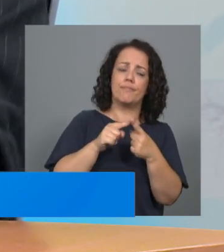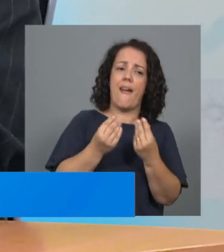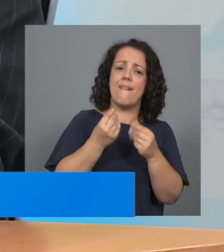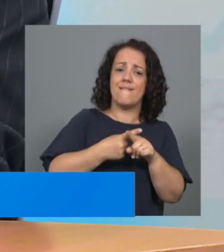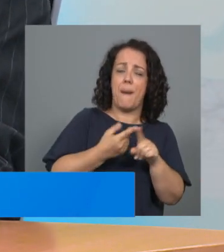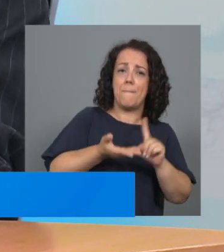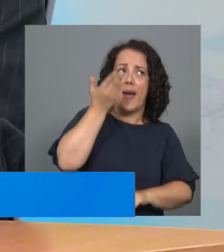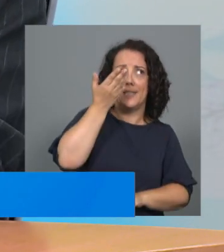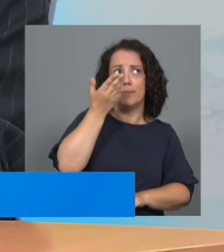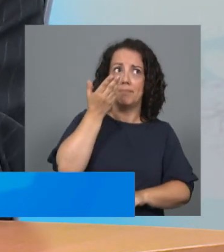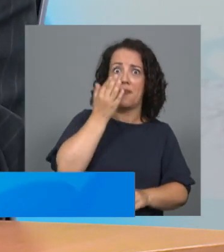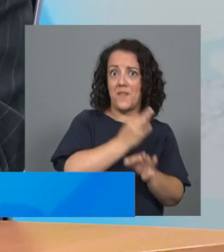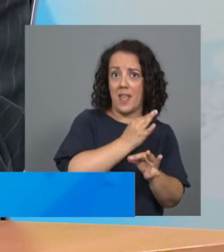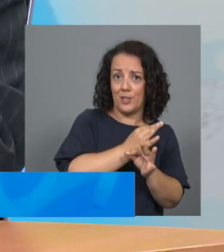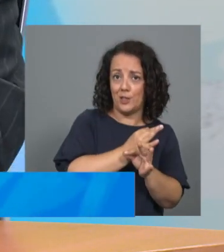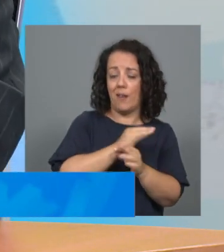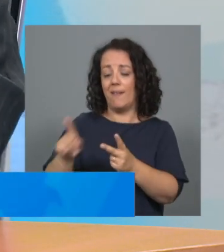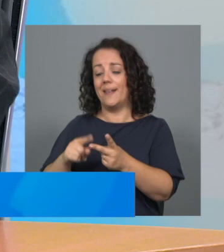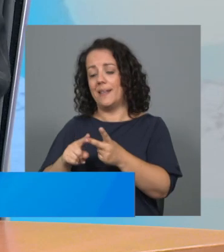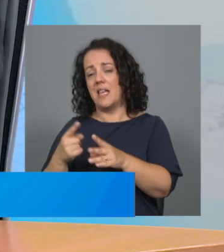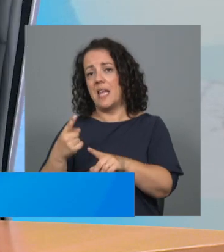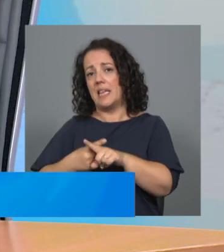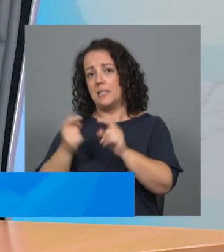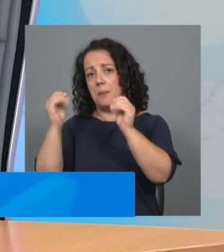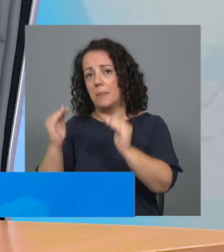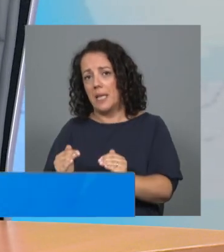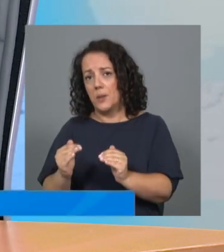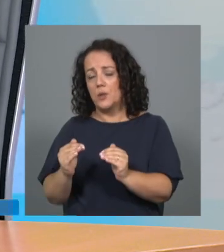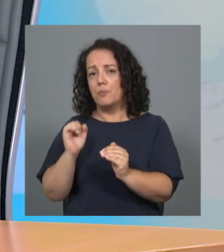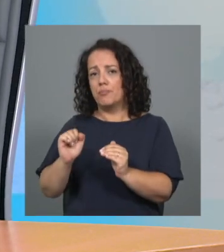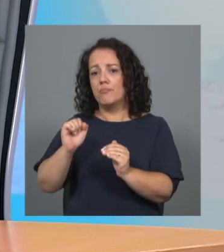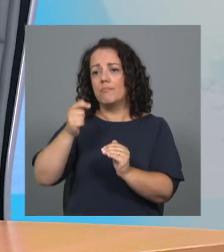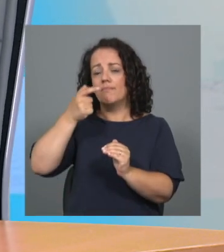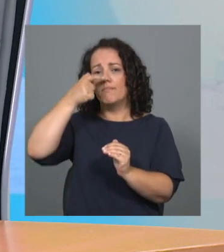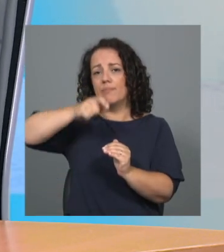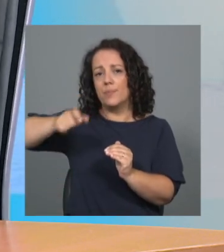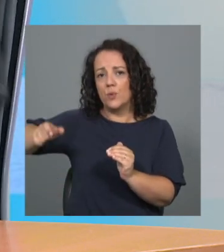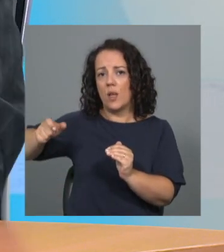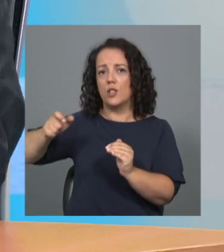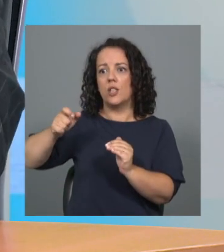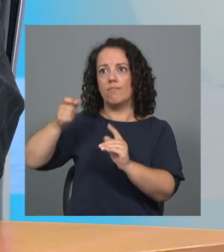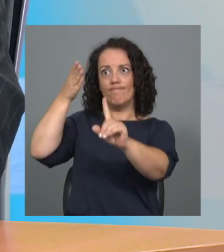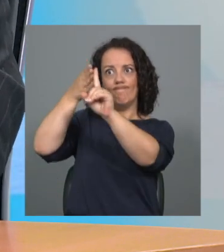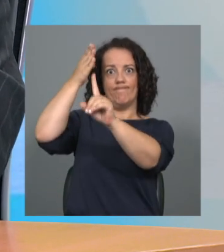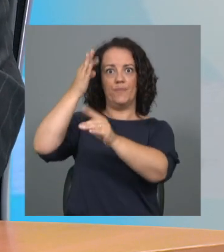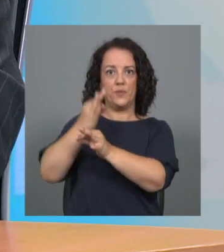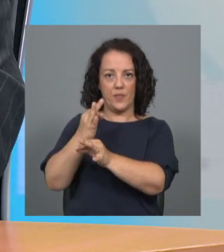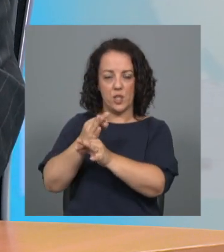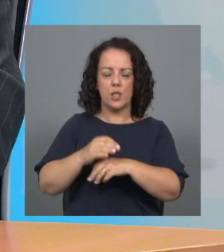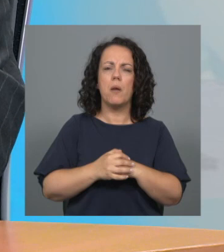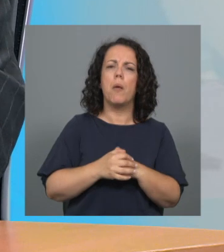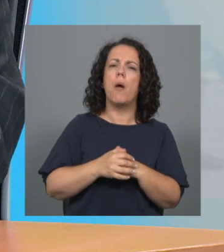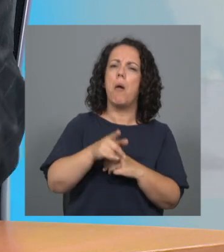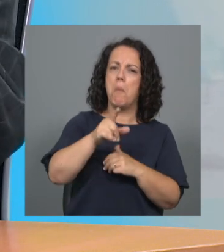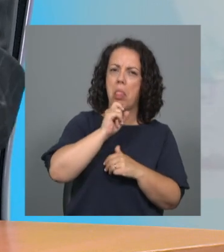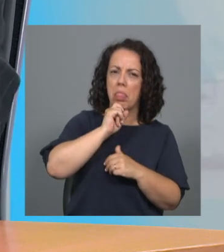são as festas, e outra que porventura interessa menos, que são os personagens centrais da festa. Mas acredito que se podem